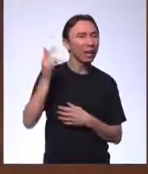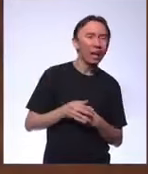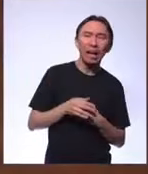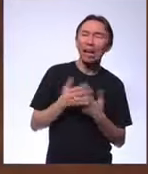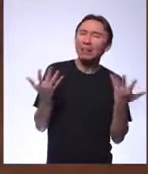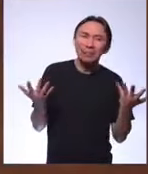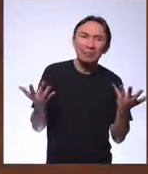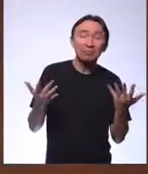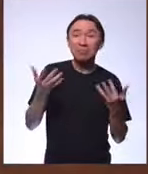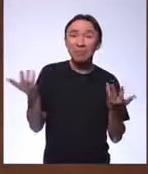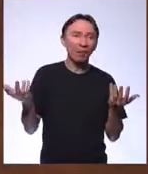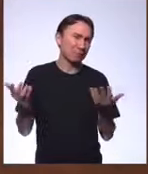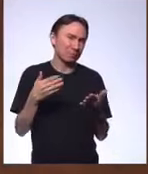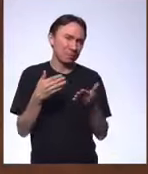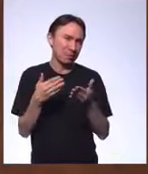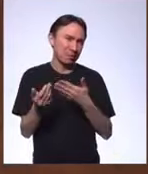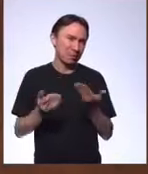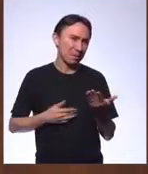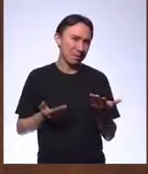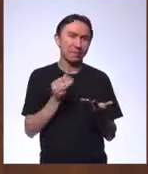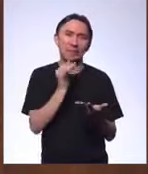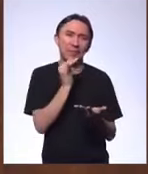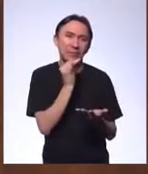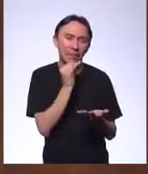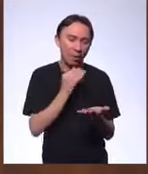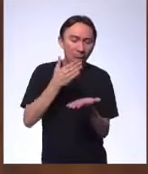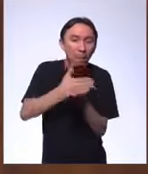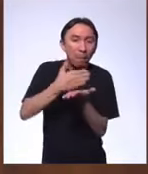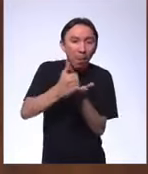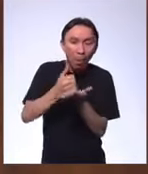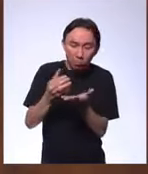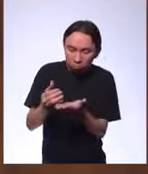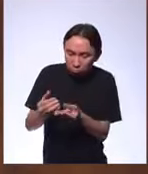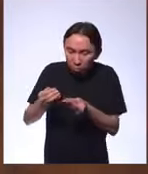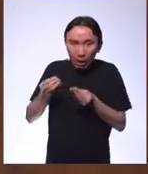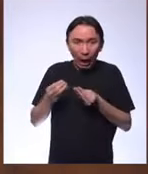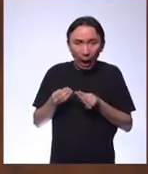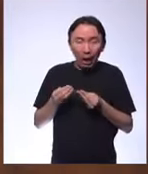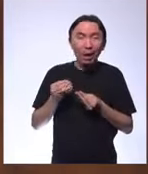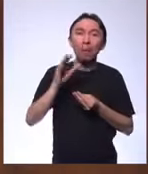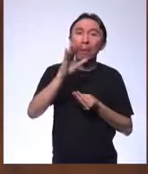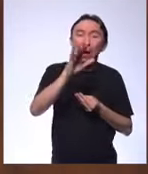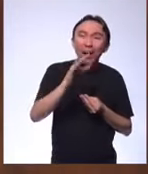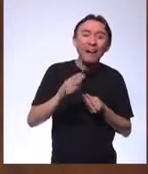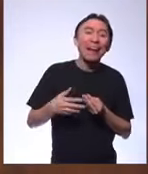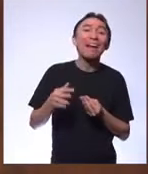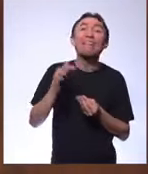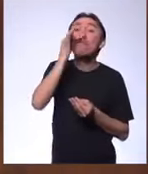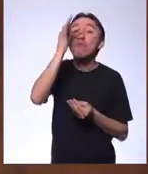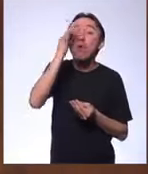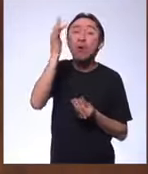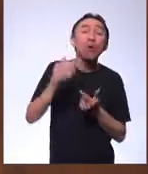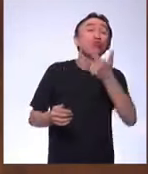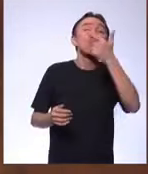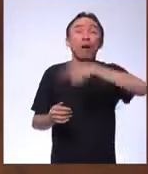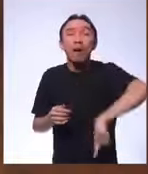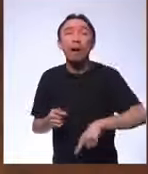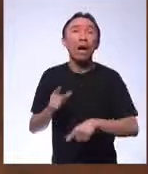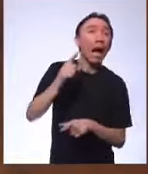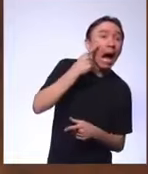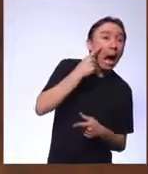você receber um pedaço de bolo, mas a outra é você ver a natureza outra vez